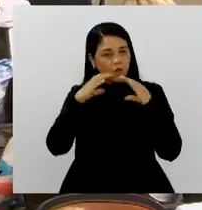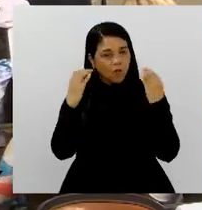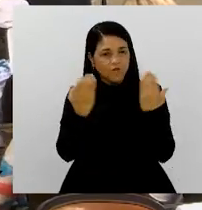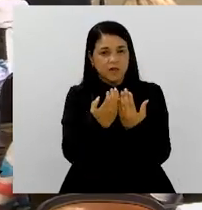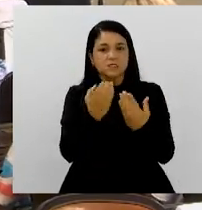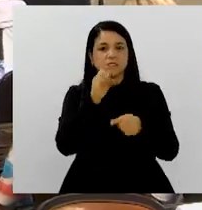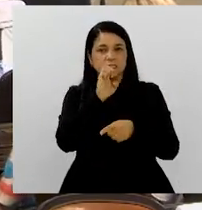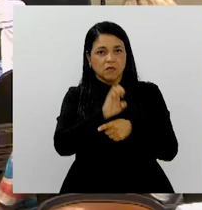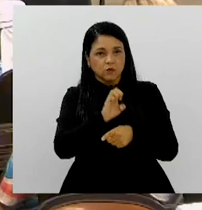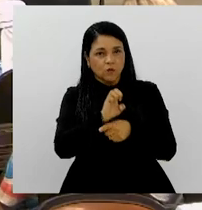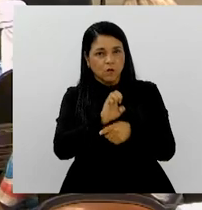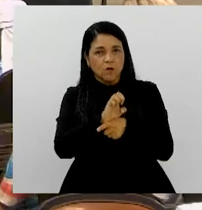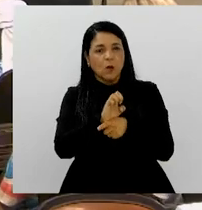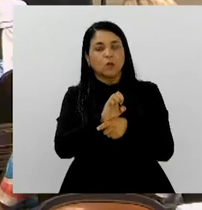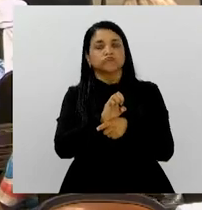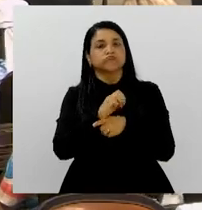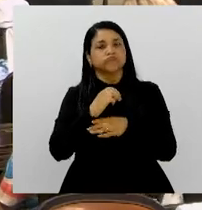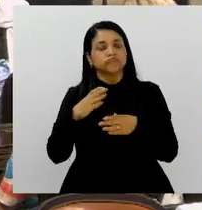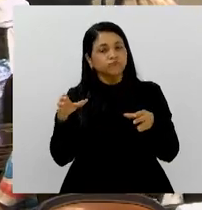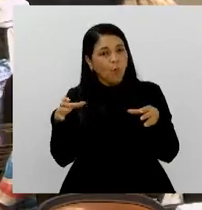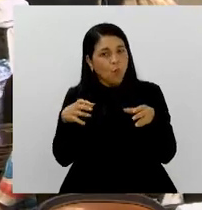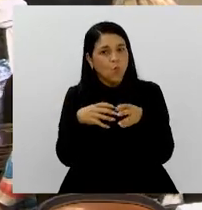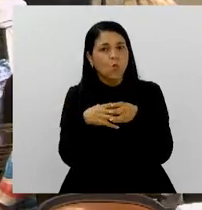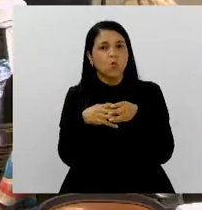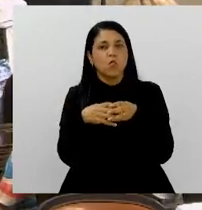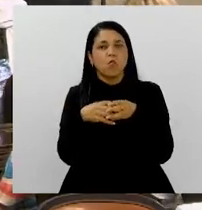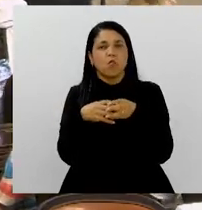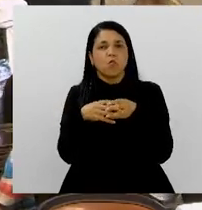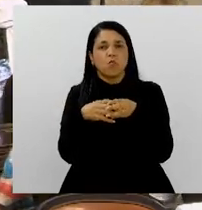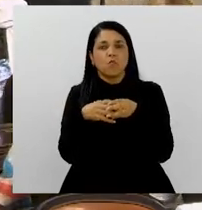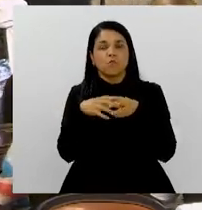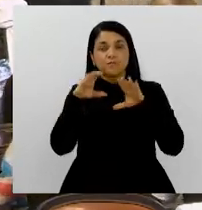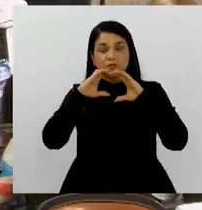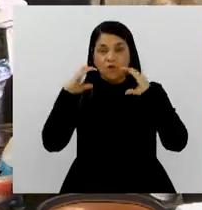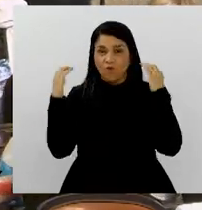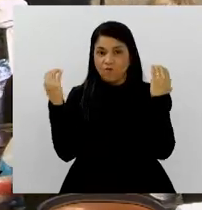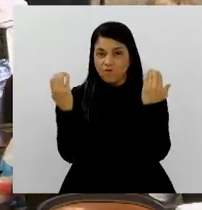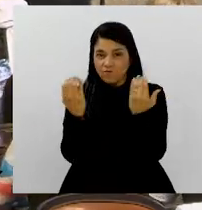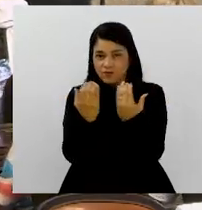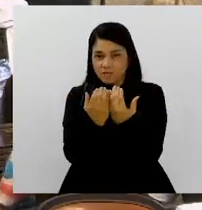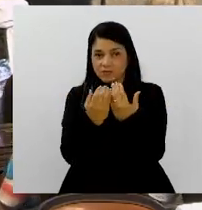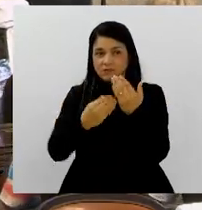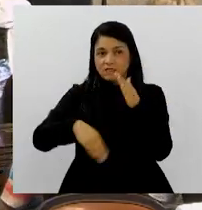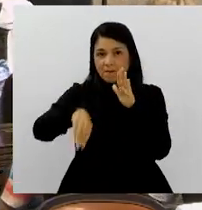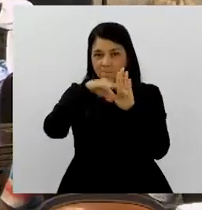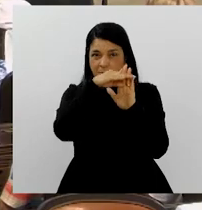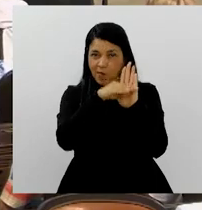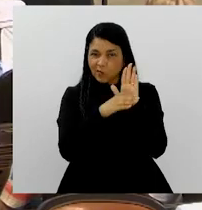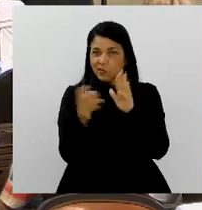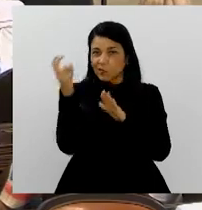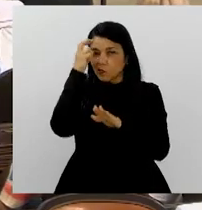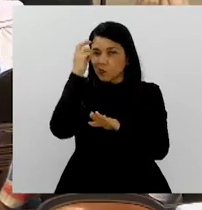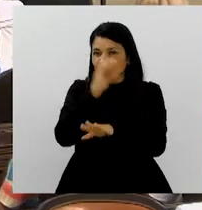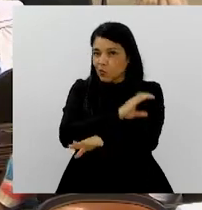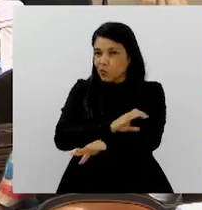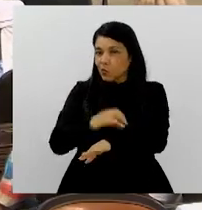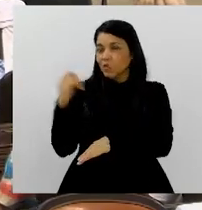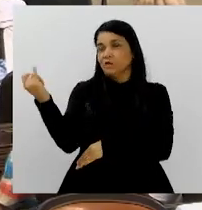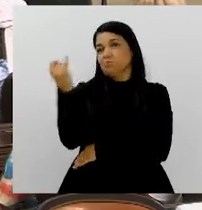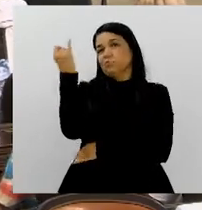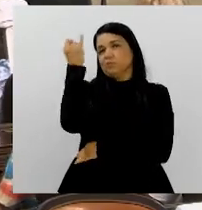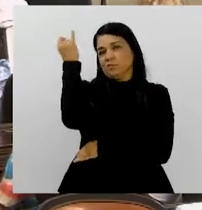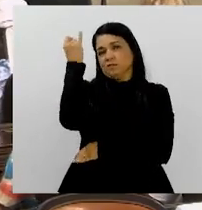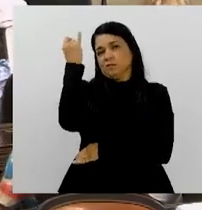a gente construiu de maneira coletiva. E conferência, para nós, da pauta da cultura, é algo muito